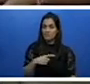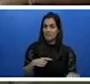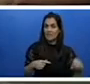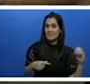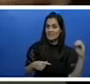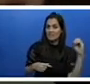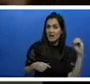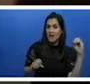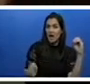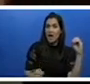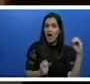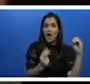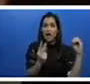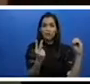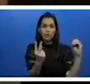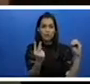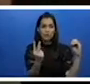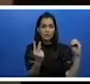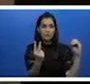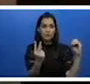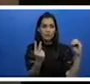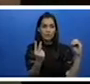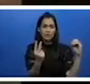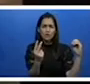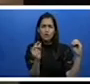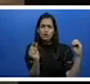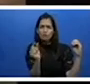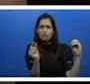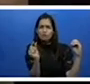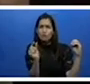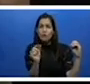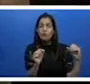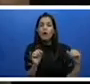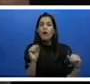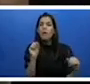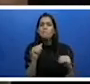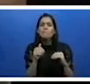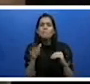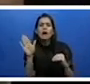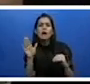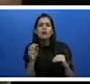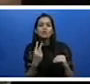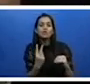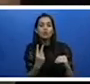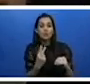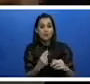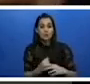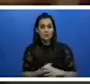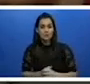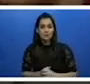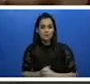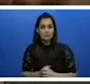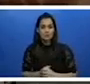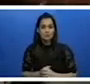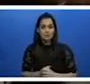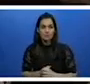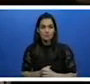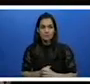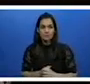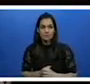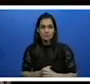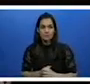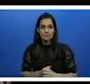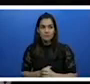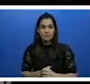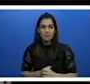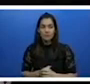a 2 e alguma coisa. Olha lá, passou do 2 inteiros. Reparem, olha lá, nessa última